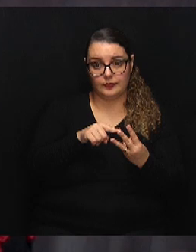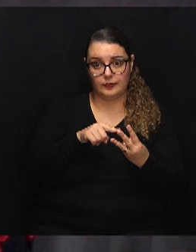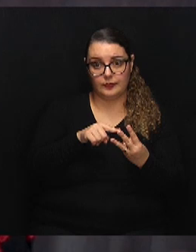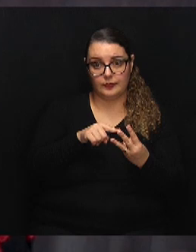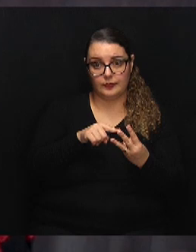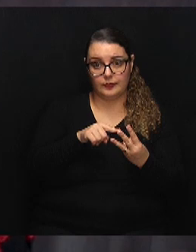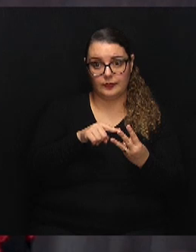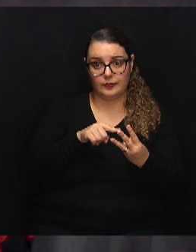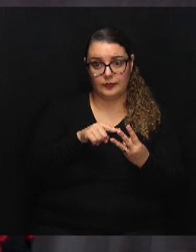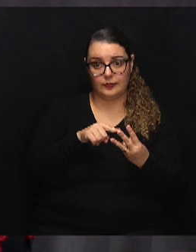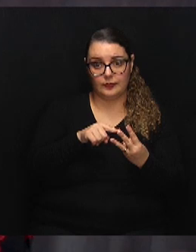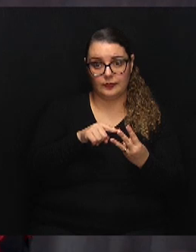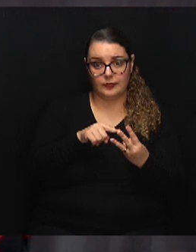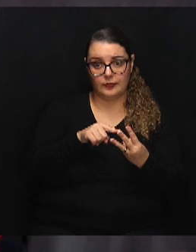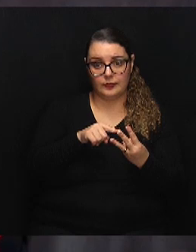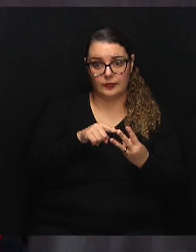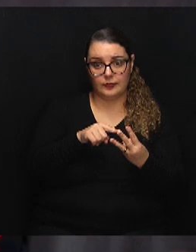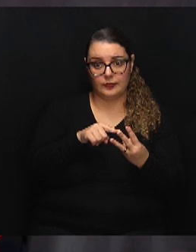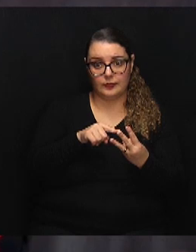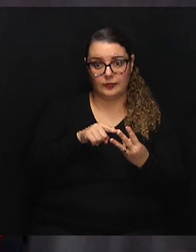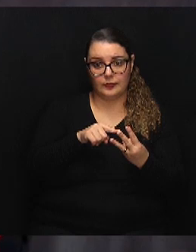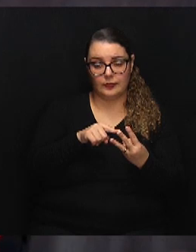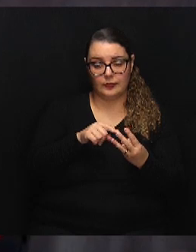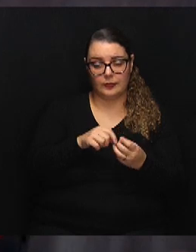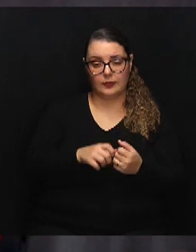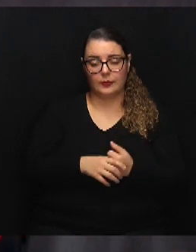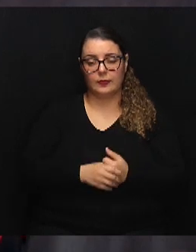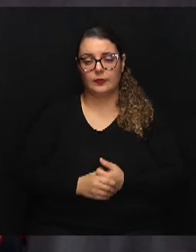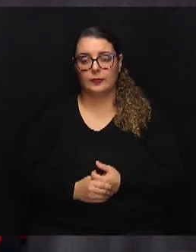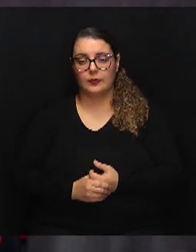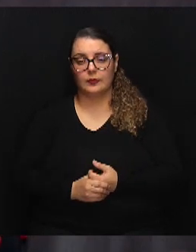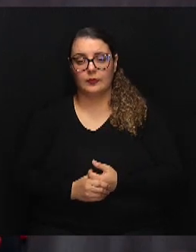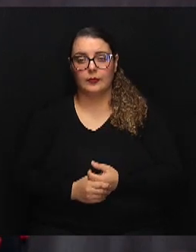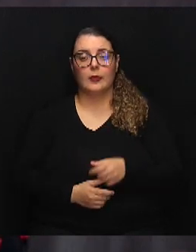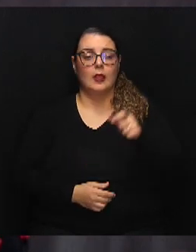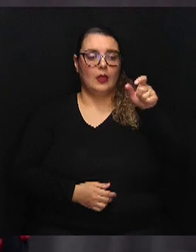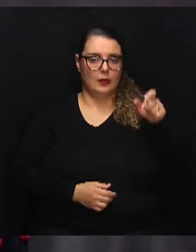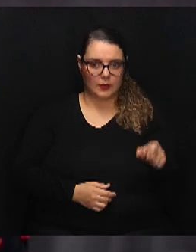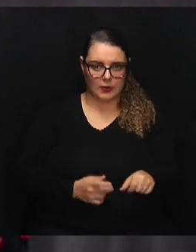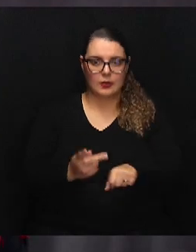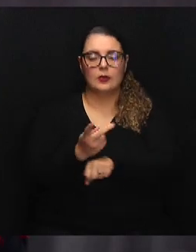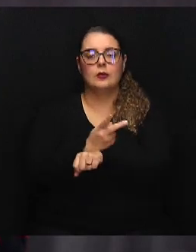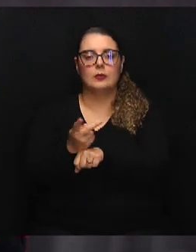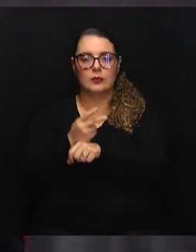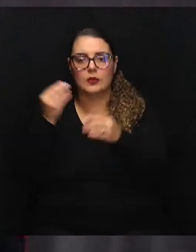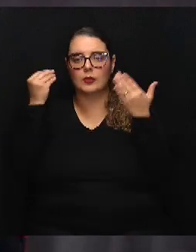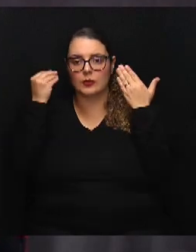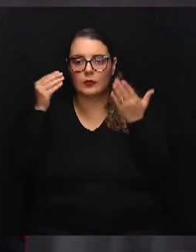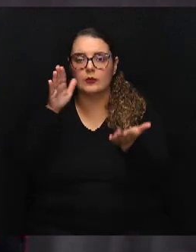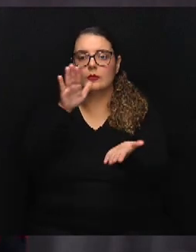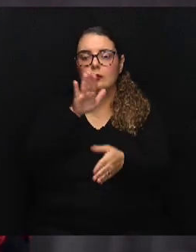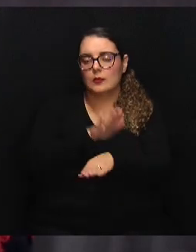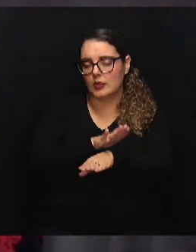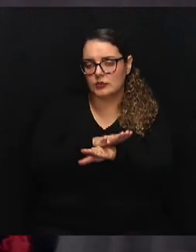aquela pessoa que procura uma ajuda psiquiátrica. Então, primeiro, o